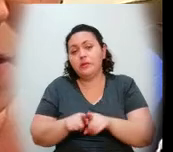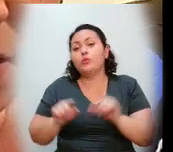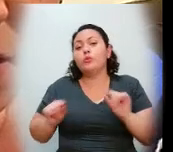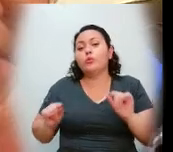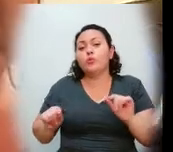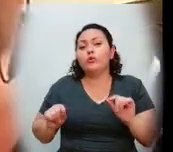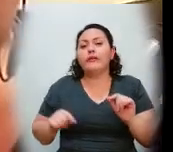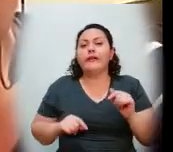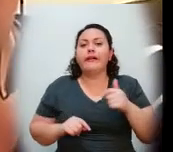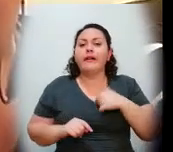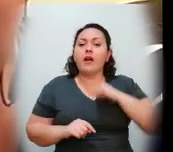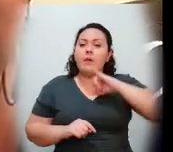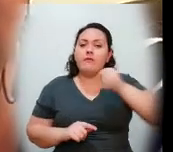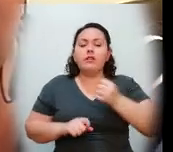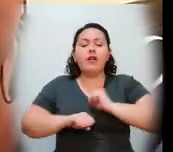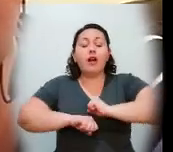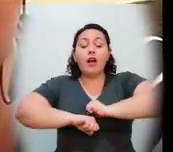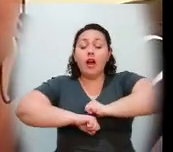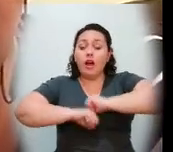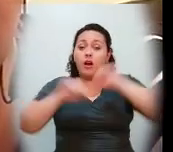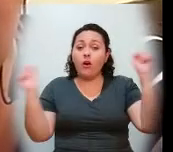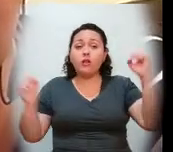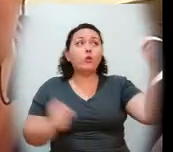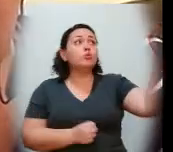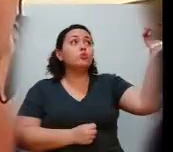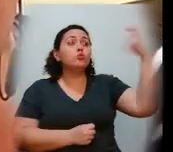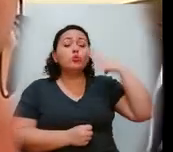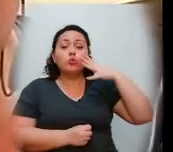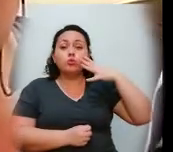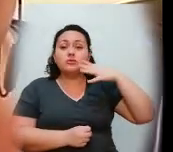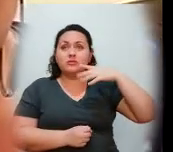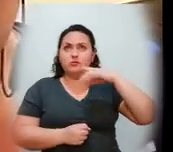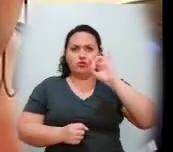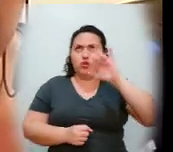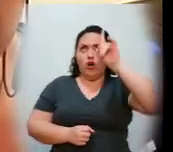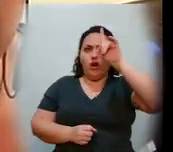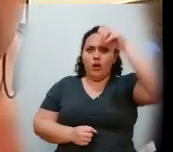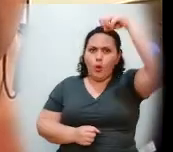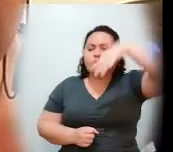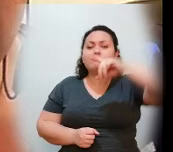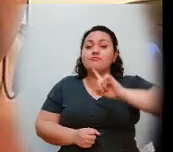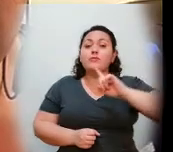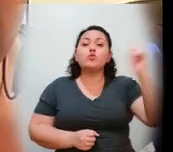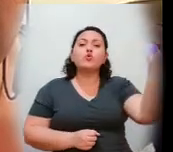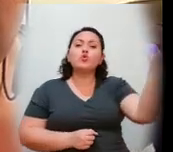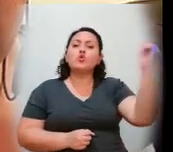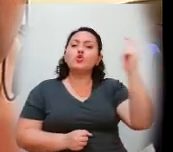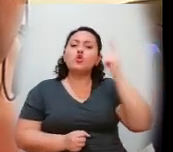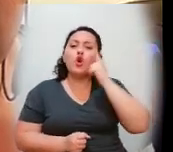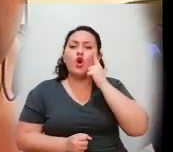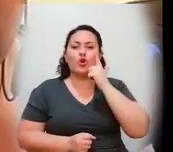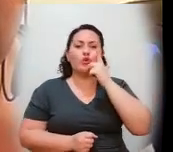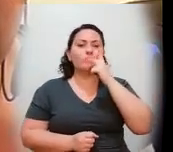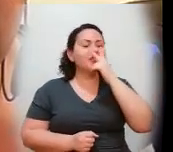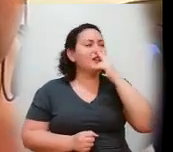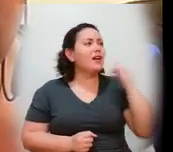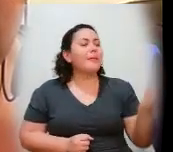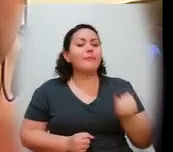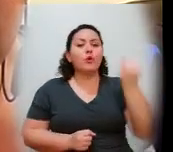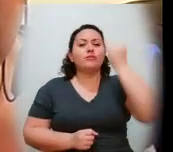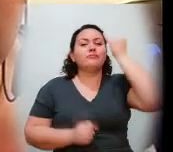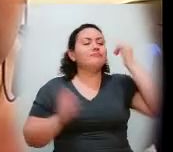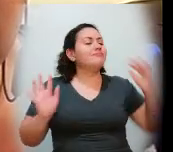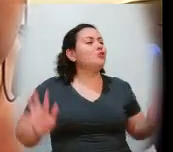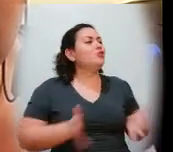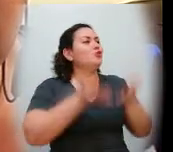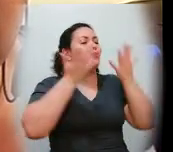em contato com a luz do dia, que é bem importante, né? Também que eu acho que são coisas que vão dando esse